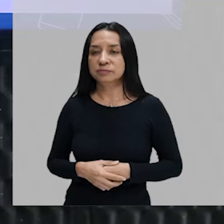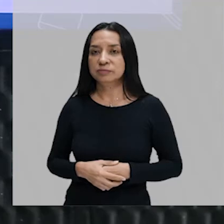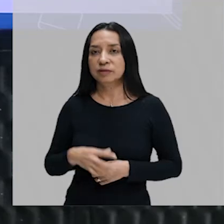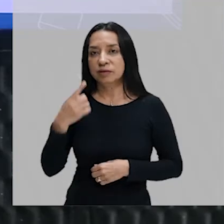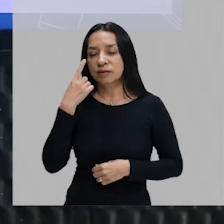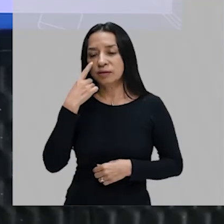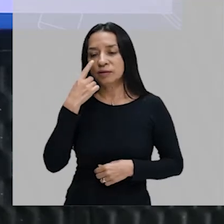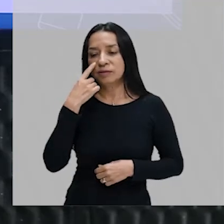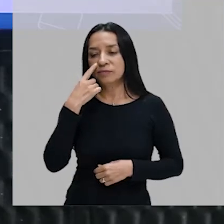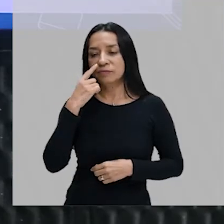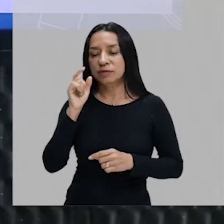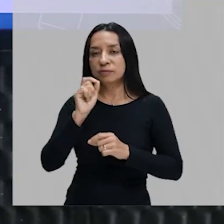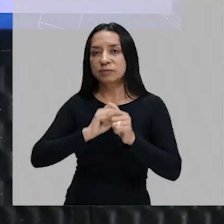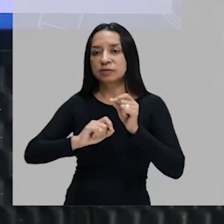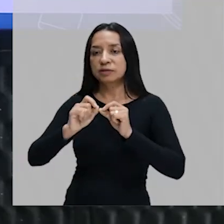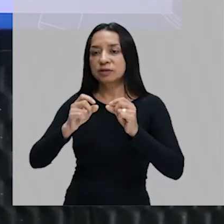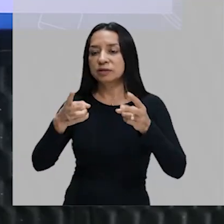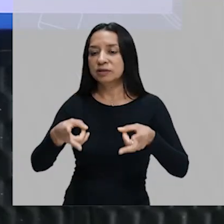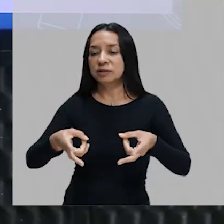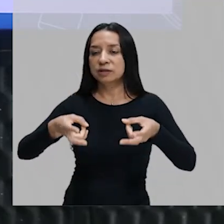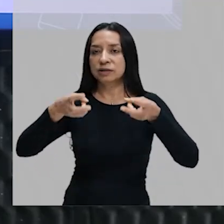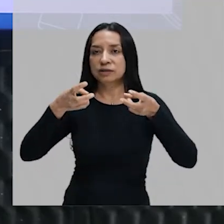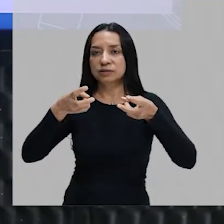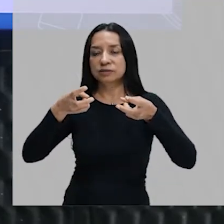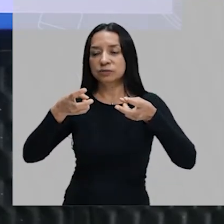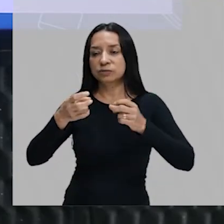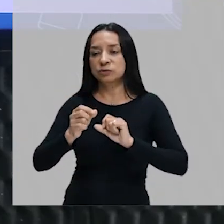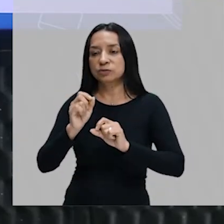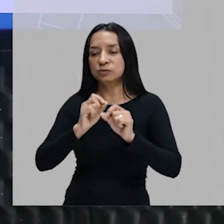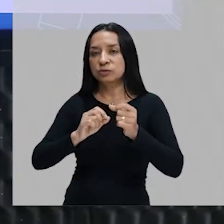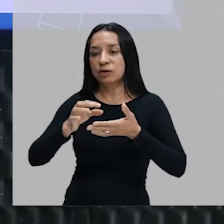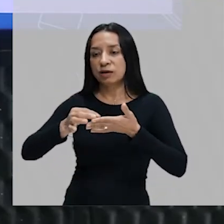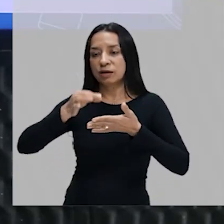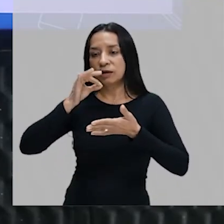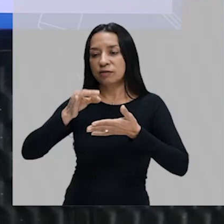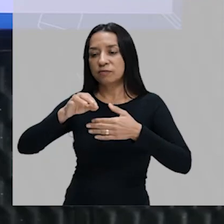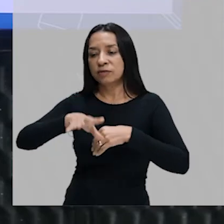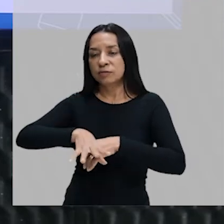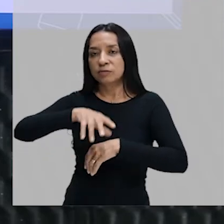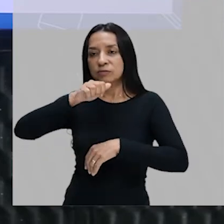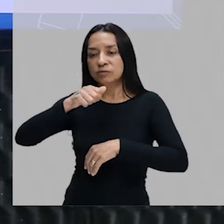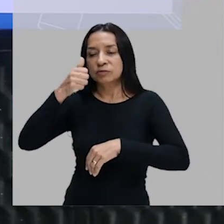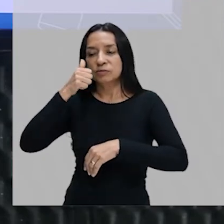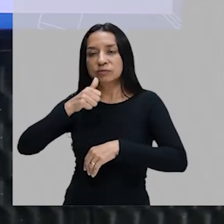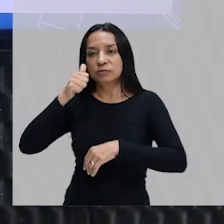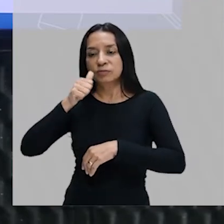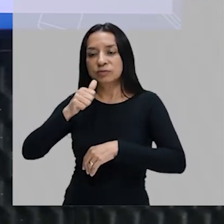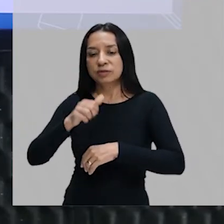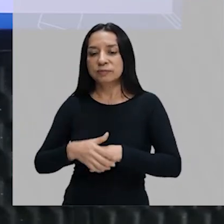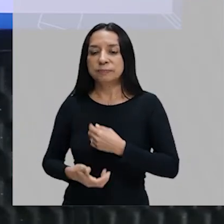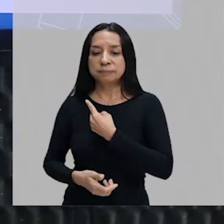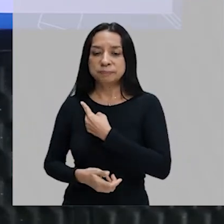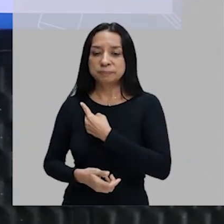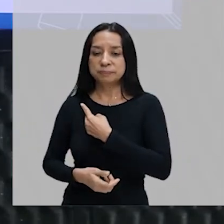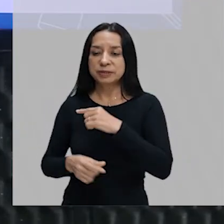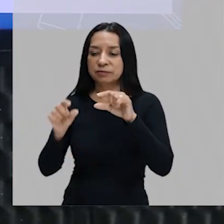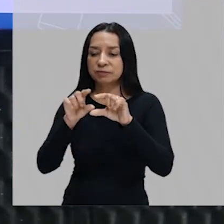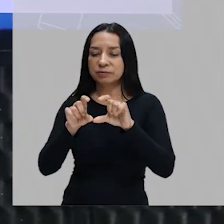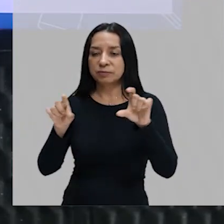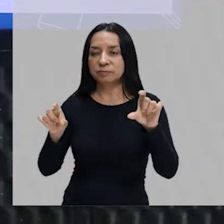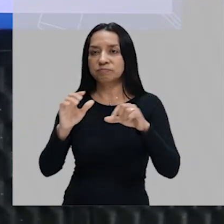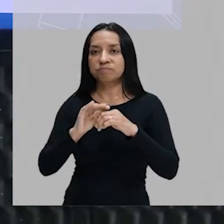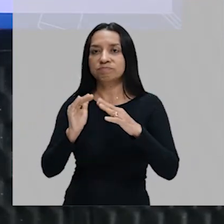gente vê muito, para quem está assistindo a sugestão que eu dei do Café com Aroma de Mulher, vê muito isso aqui. Que gusto de verlo, tem